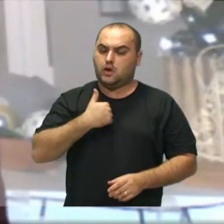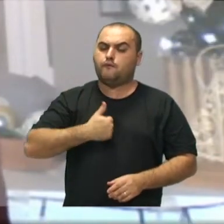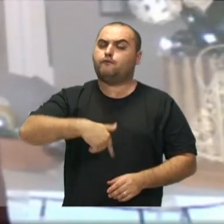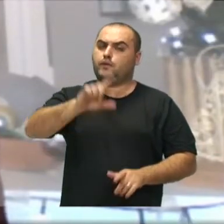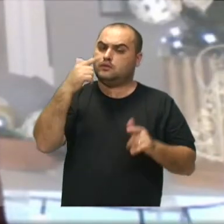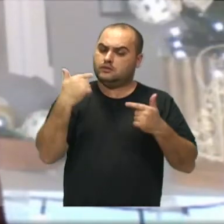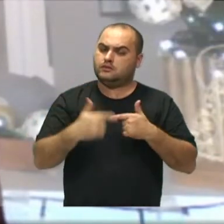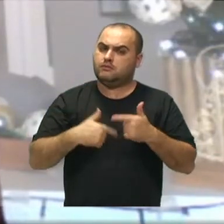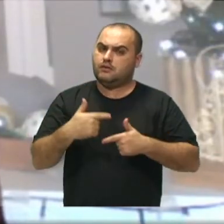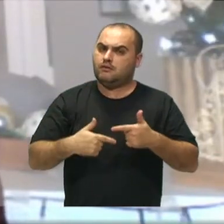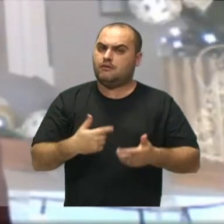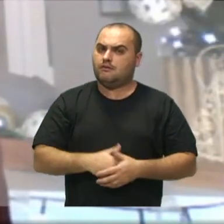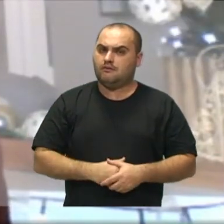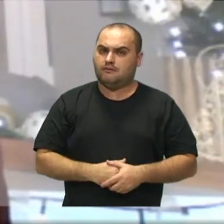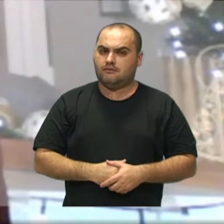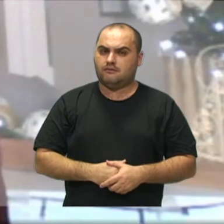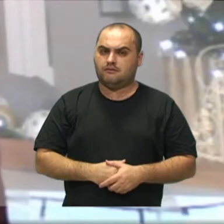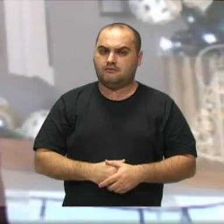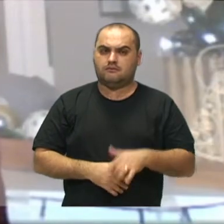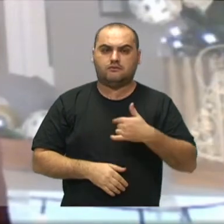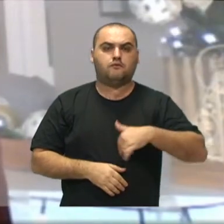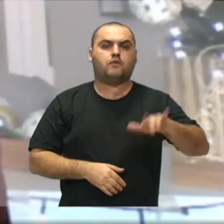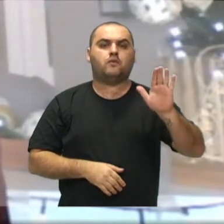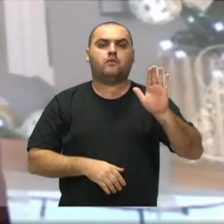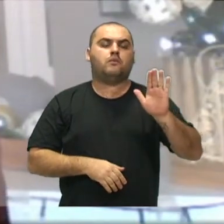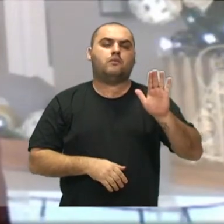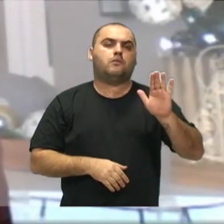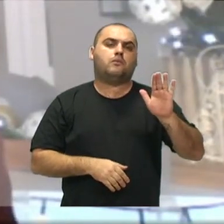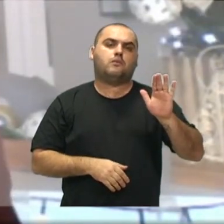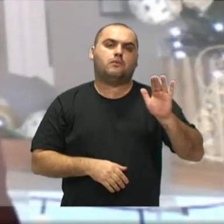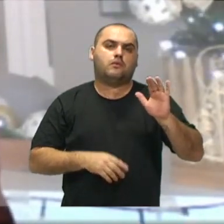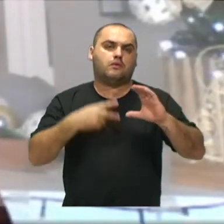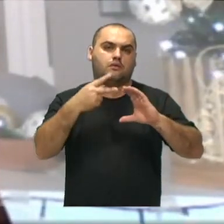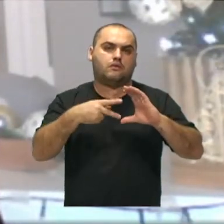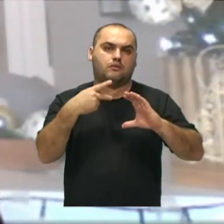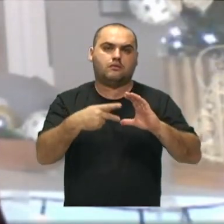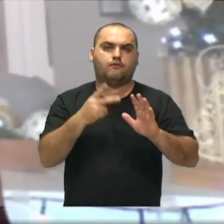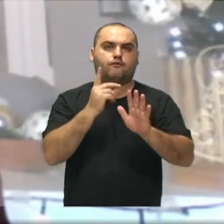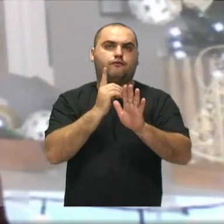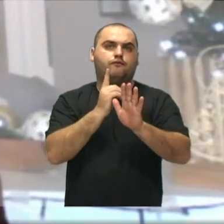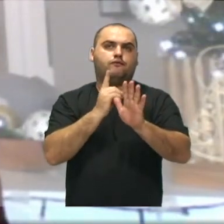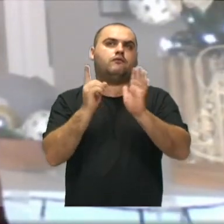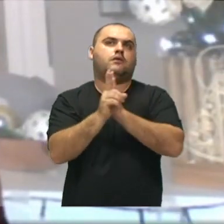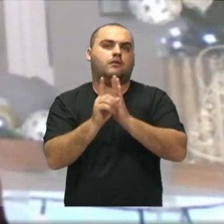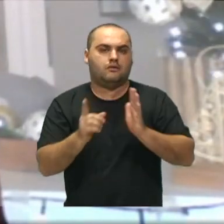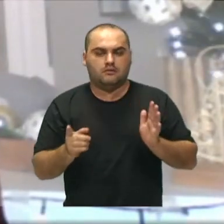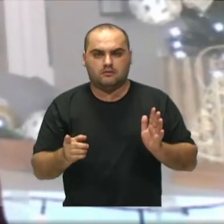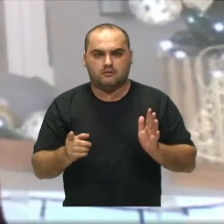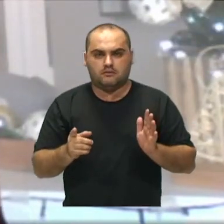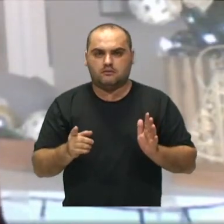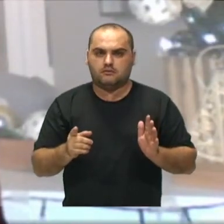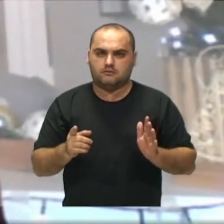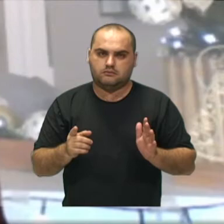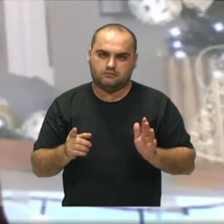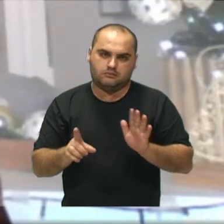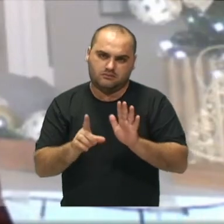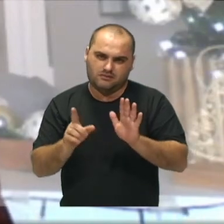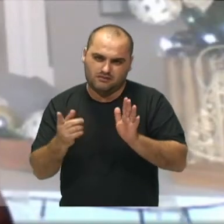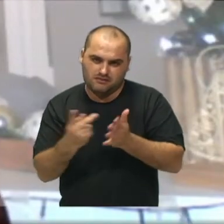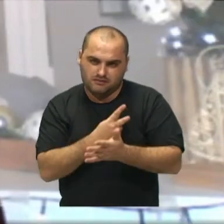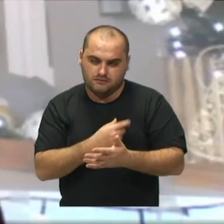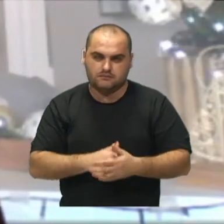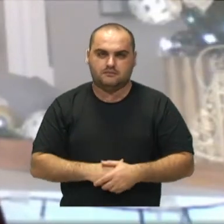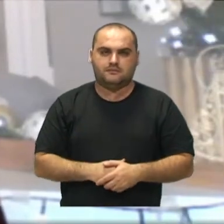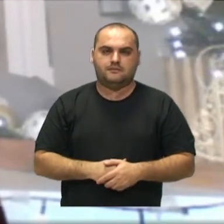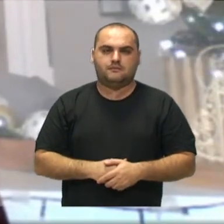trabalhar, não vou lá para procurar furar fila, que é ilegal, mas muita gente faz. Eu não vou lá para